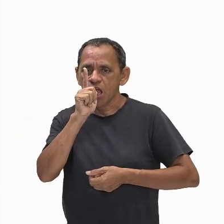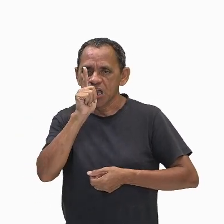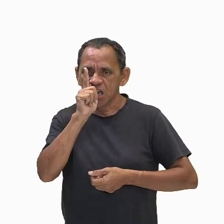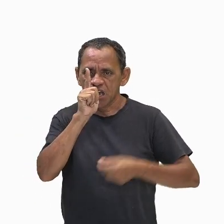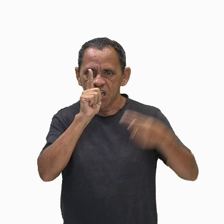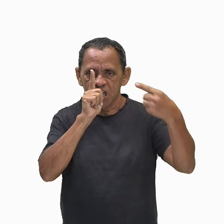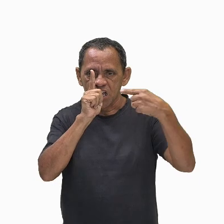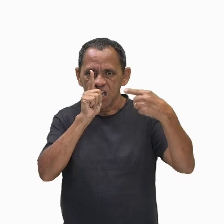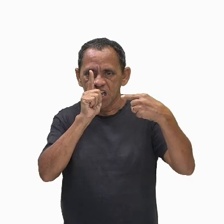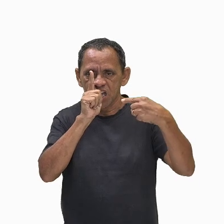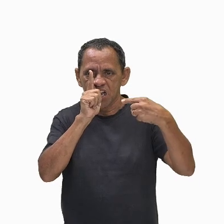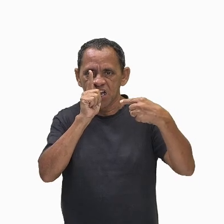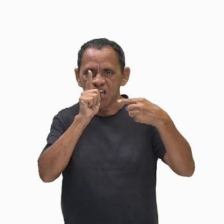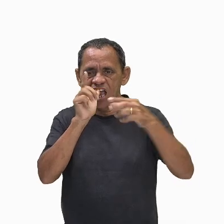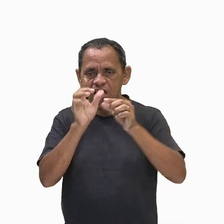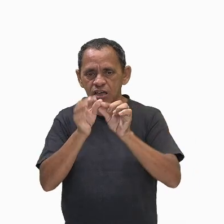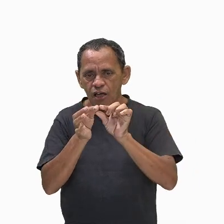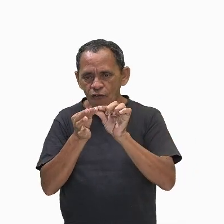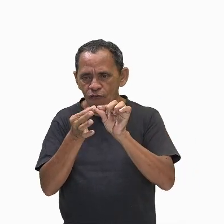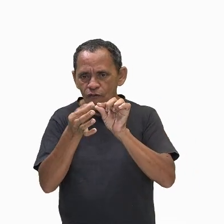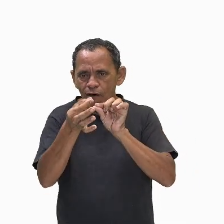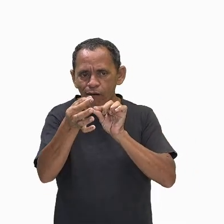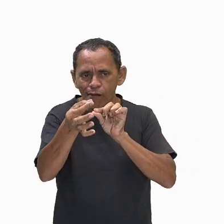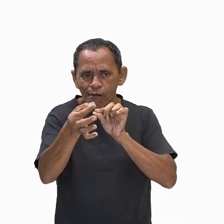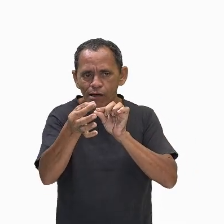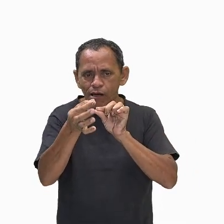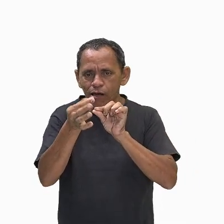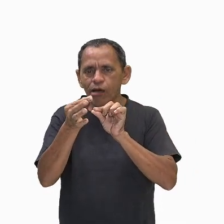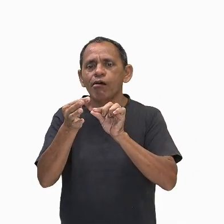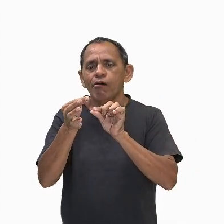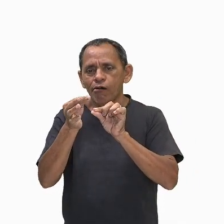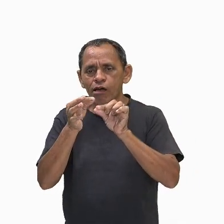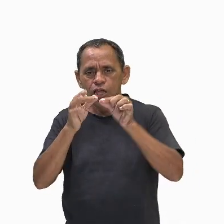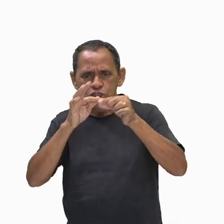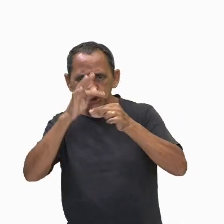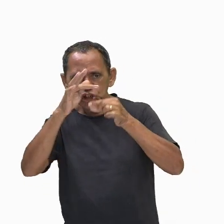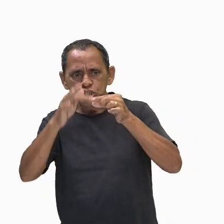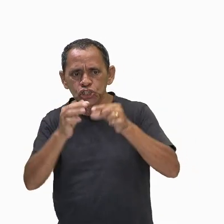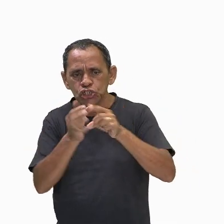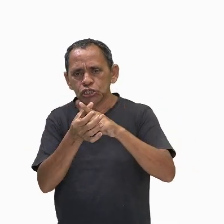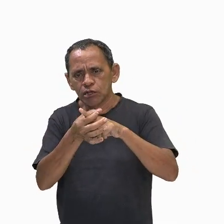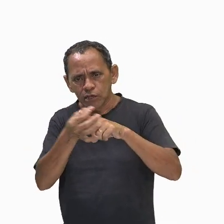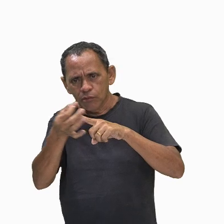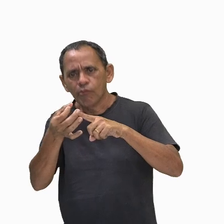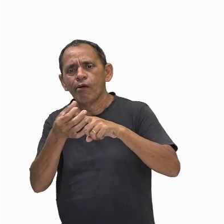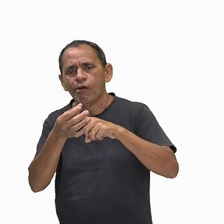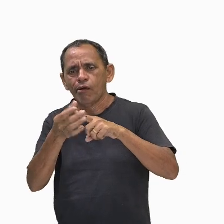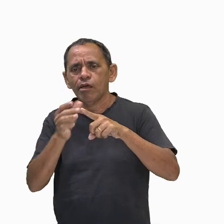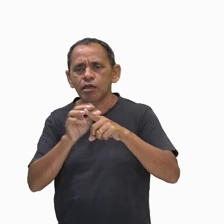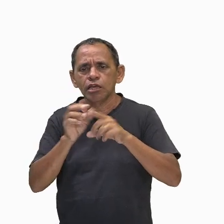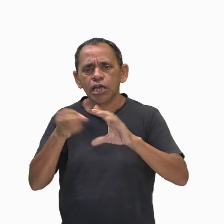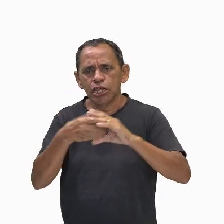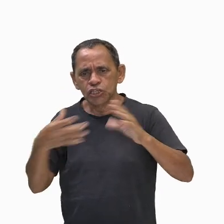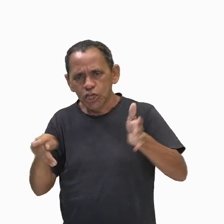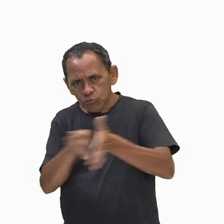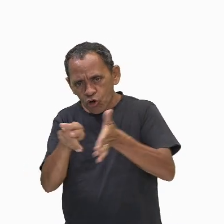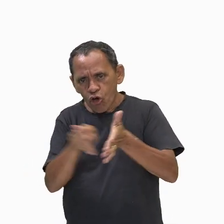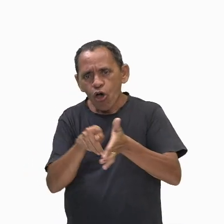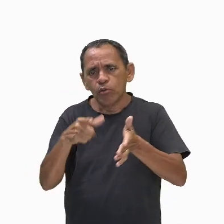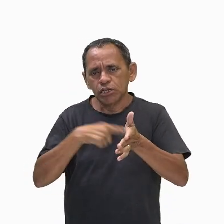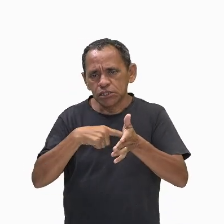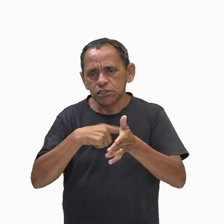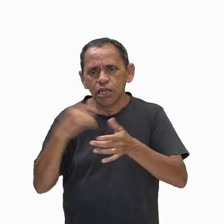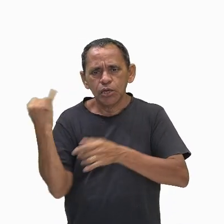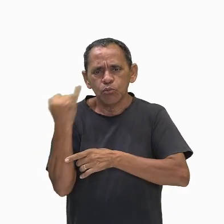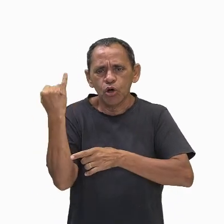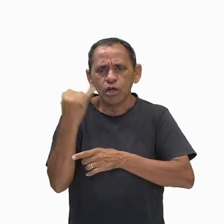de forma alongada e cilíndrica, né? Possui características importantes